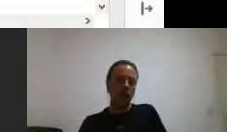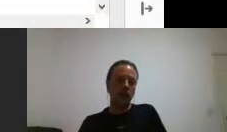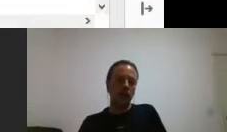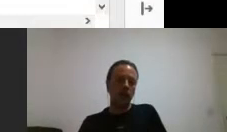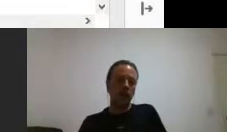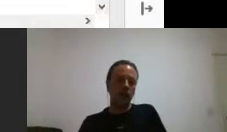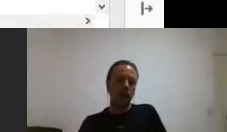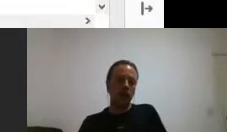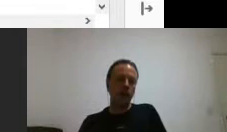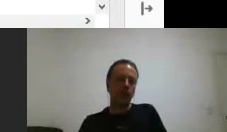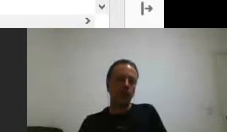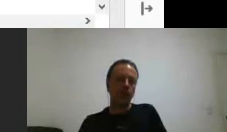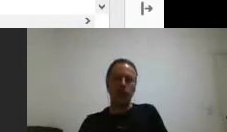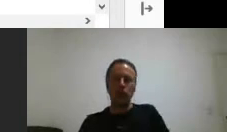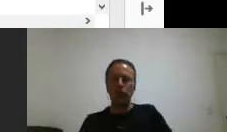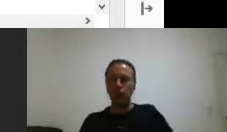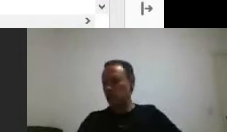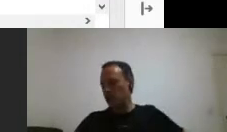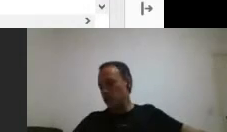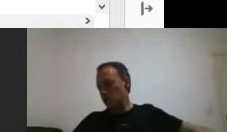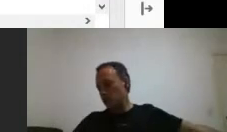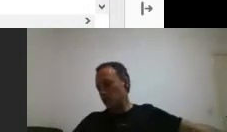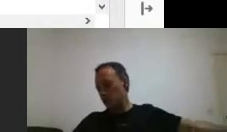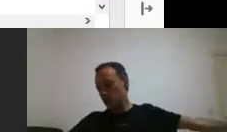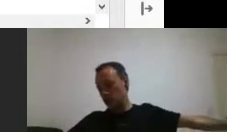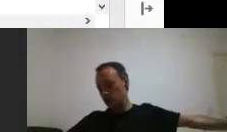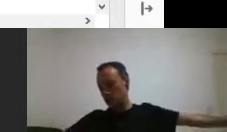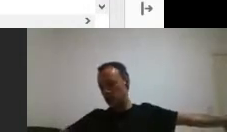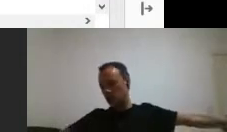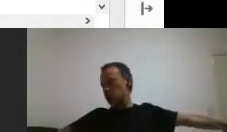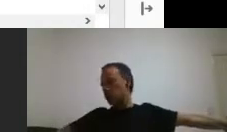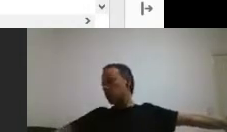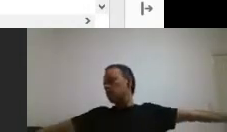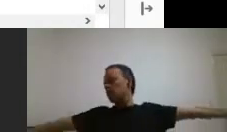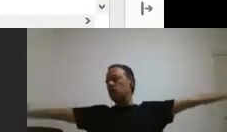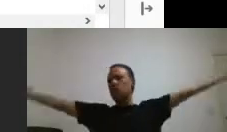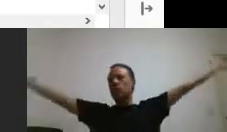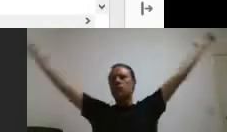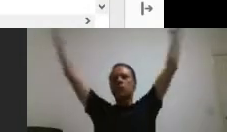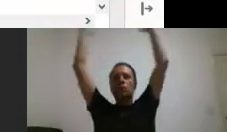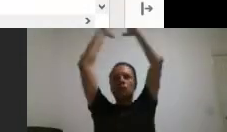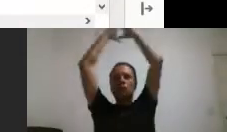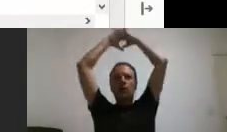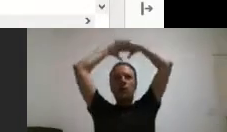Essa estrangeira é aquela que pode agrupar mais de um dado?